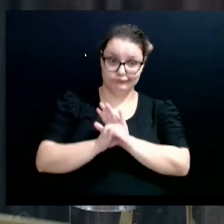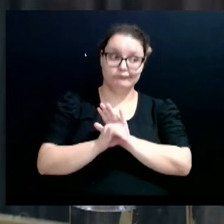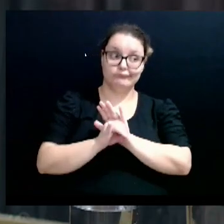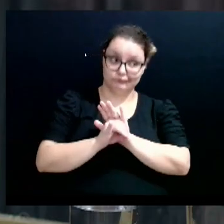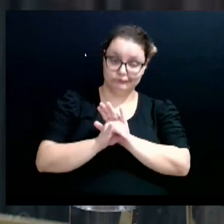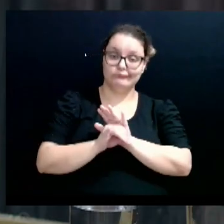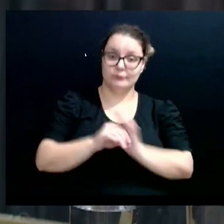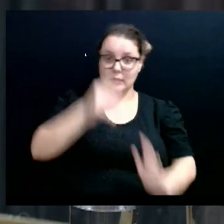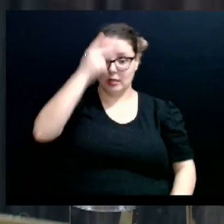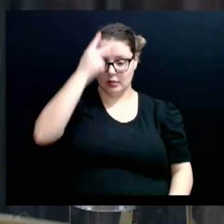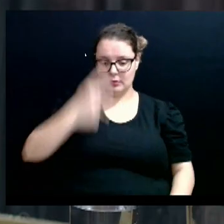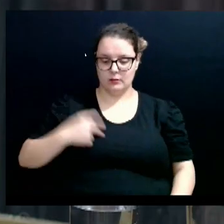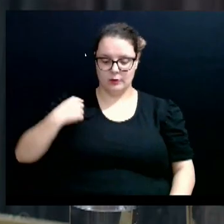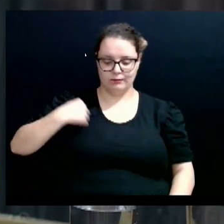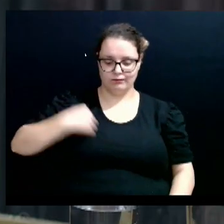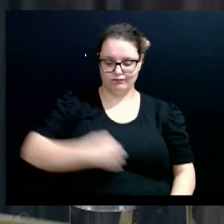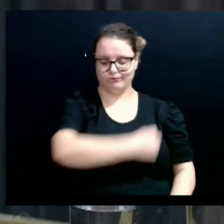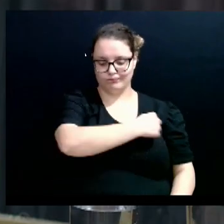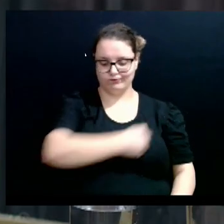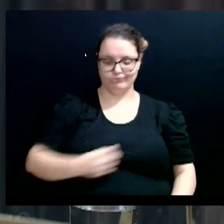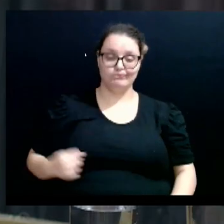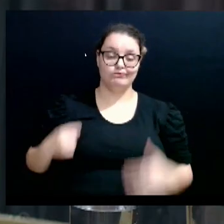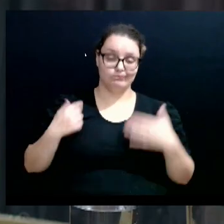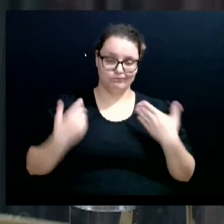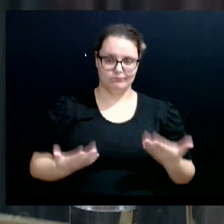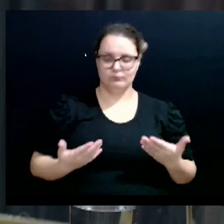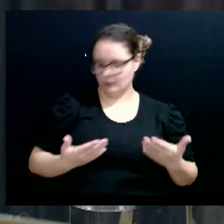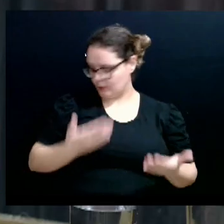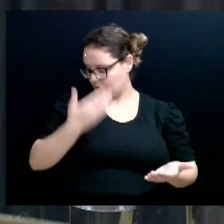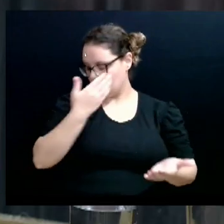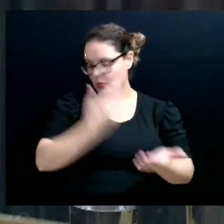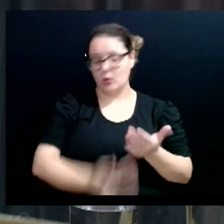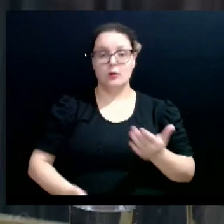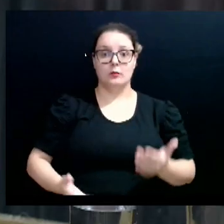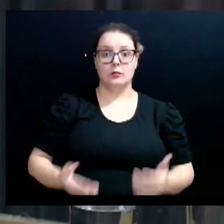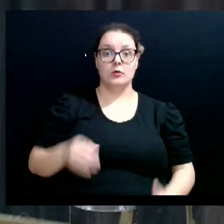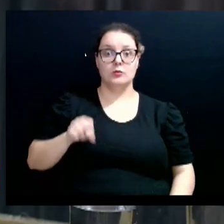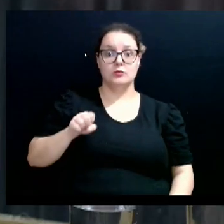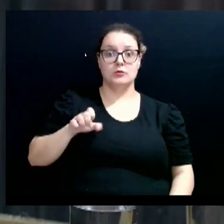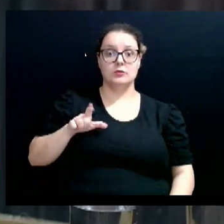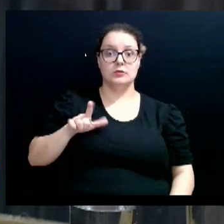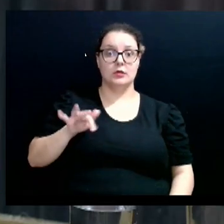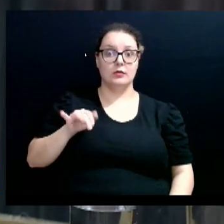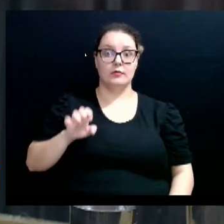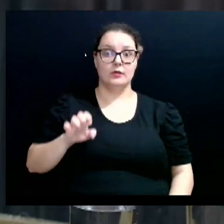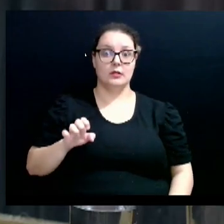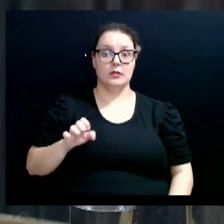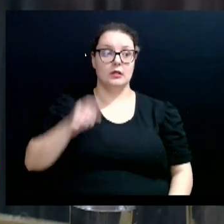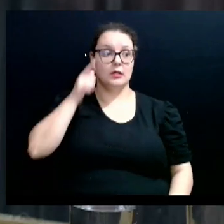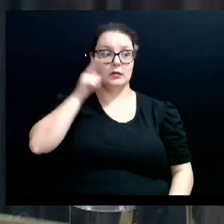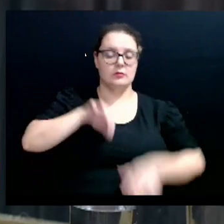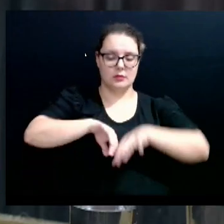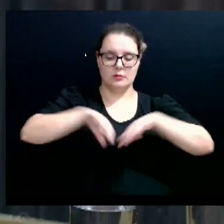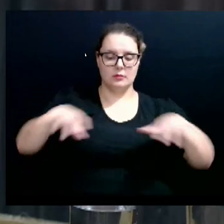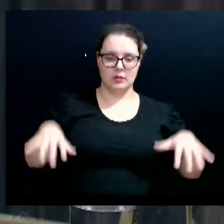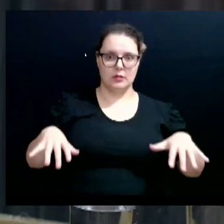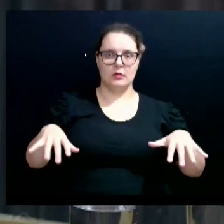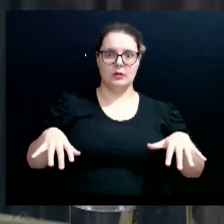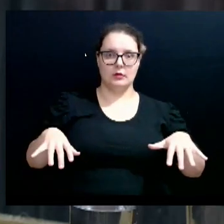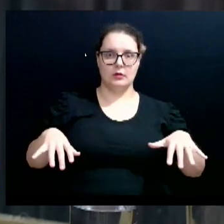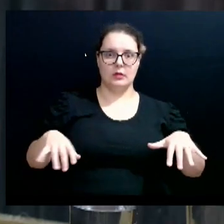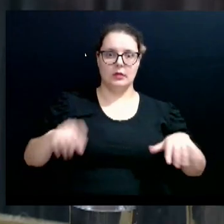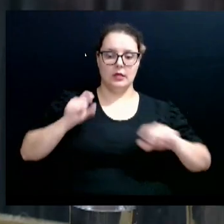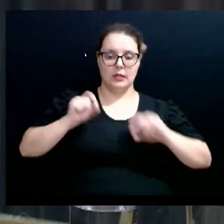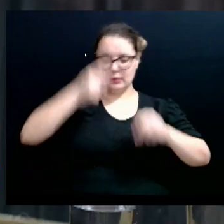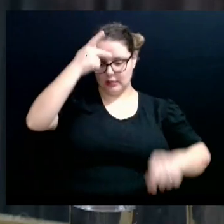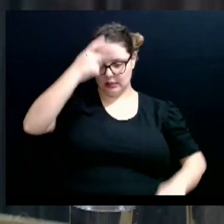E então, ele perde o self, ele não consegue separar quem é ele de quem é o outro, Sim. tanto em